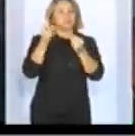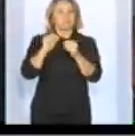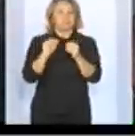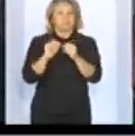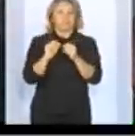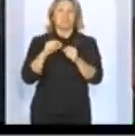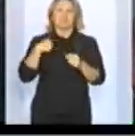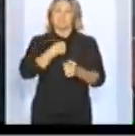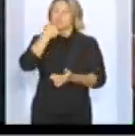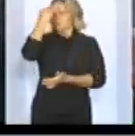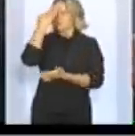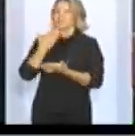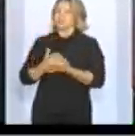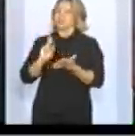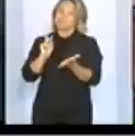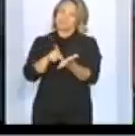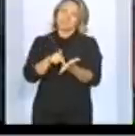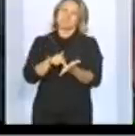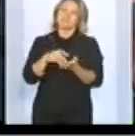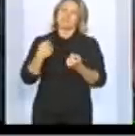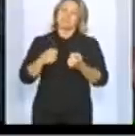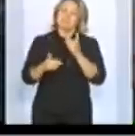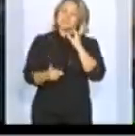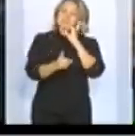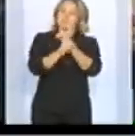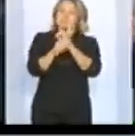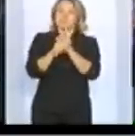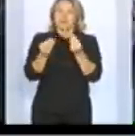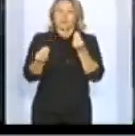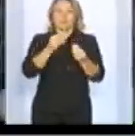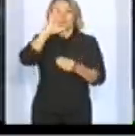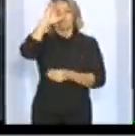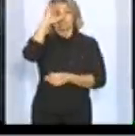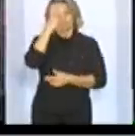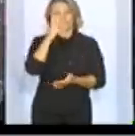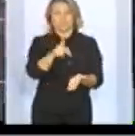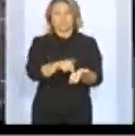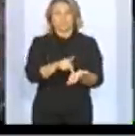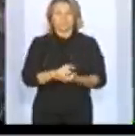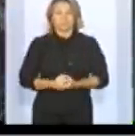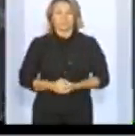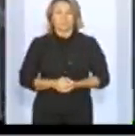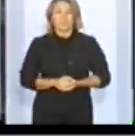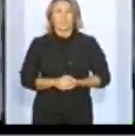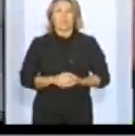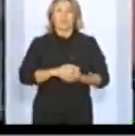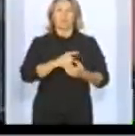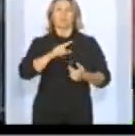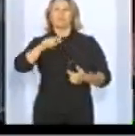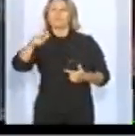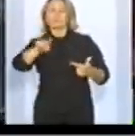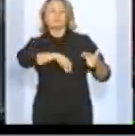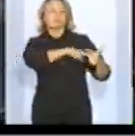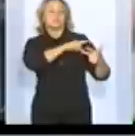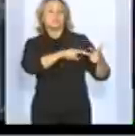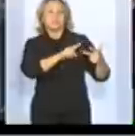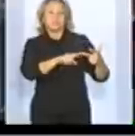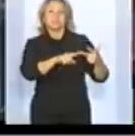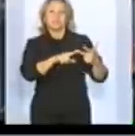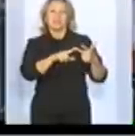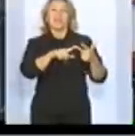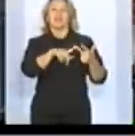confia plenamente que precisamos encontrar uma alternativa para isso. Um outro ponto é o artigo